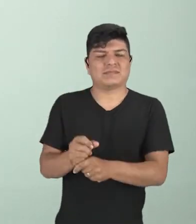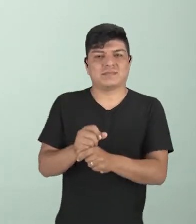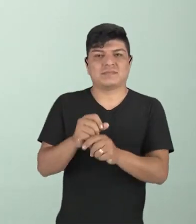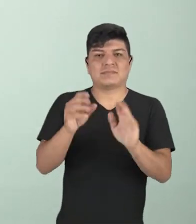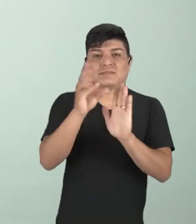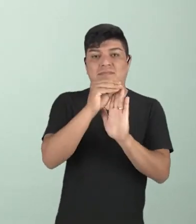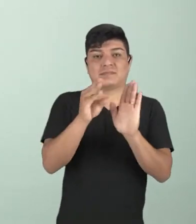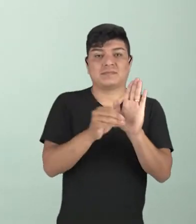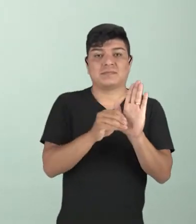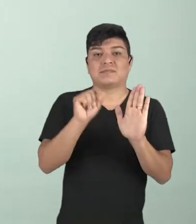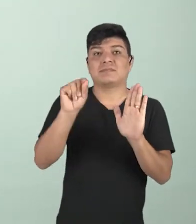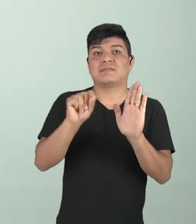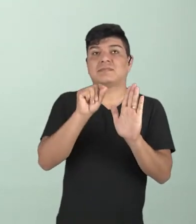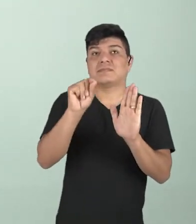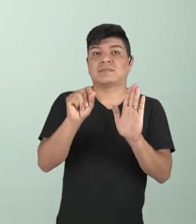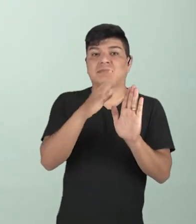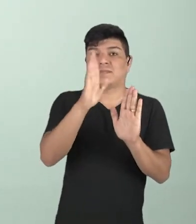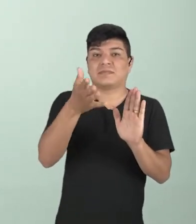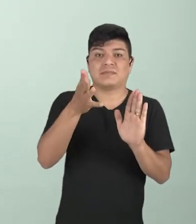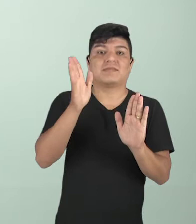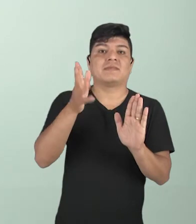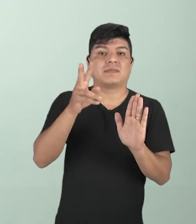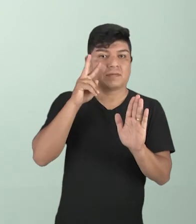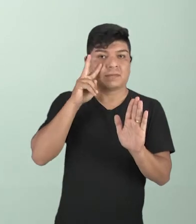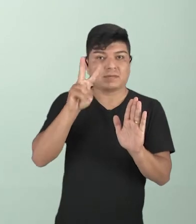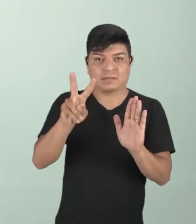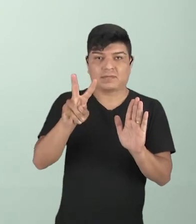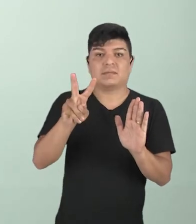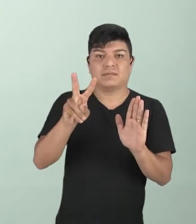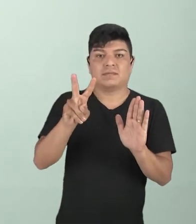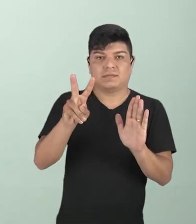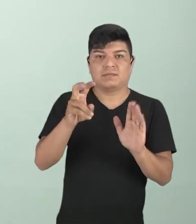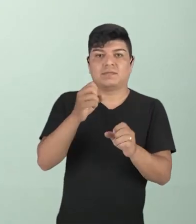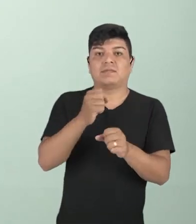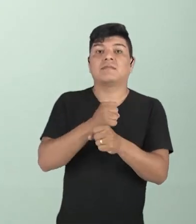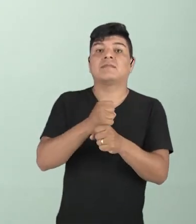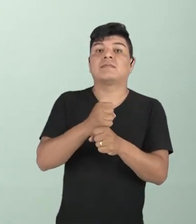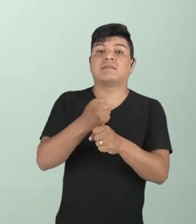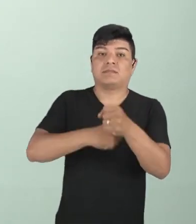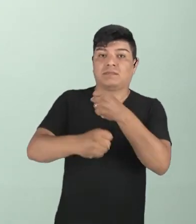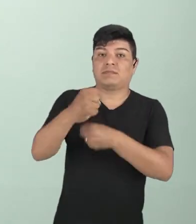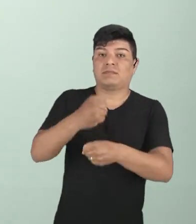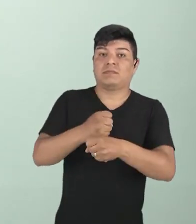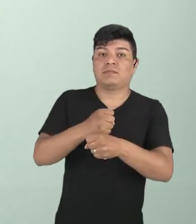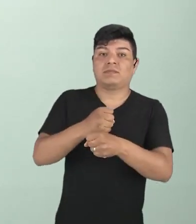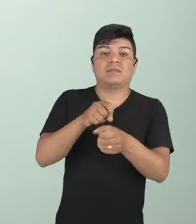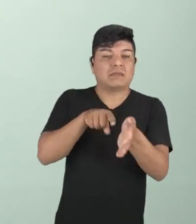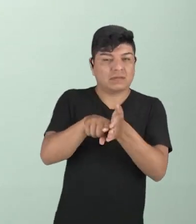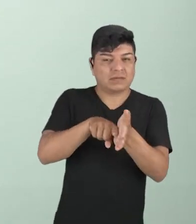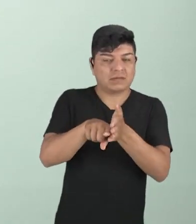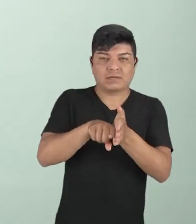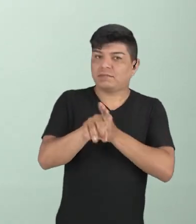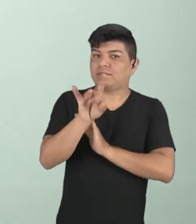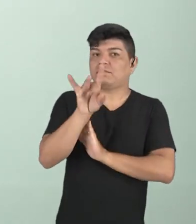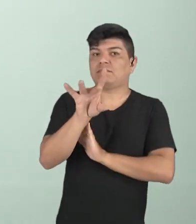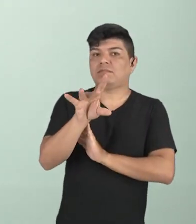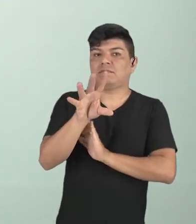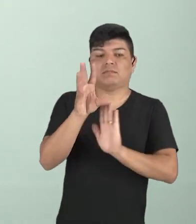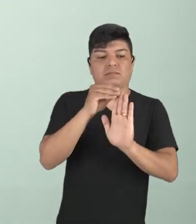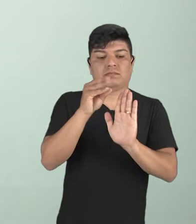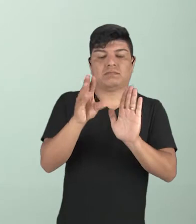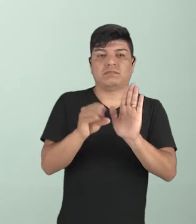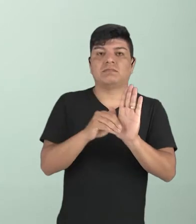este conteúdo são conteúdos que você já viu na série anterior e nós estamos apenas revisando, tá bom? Mas são